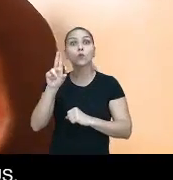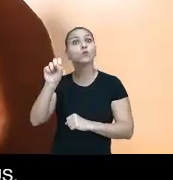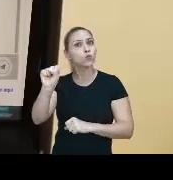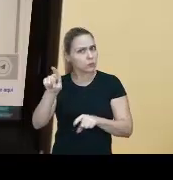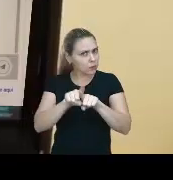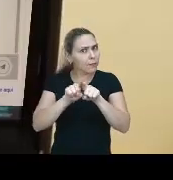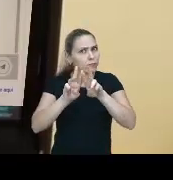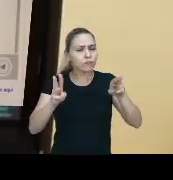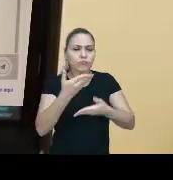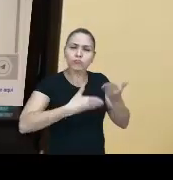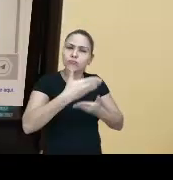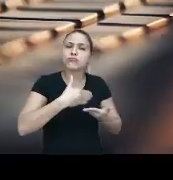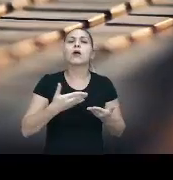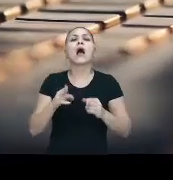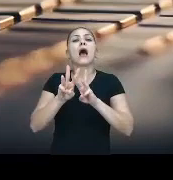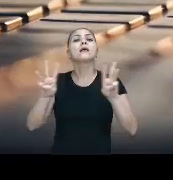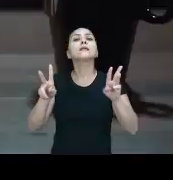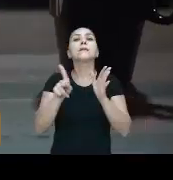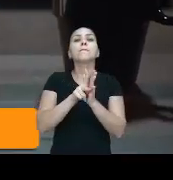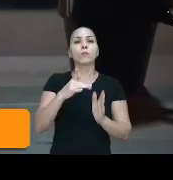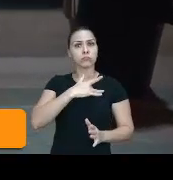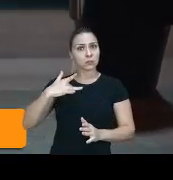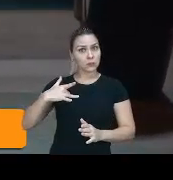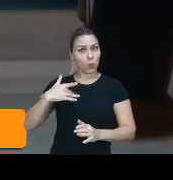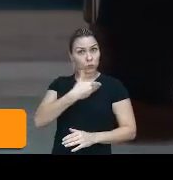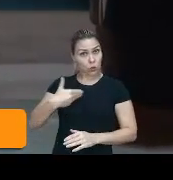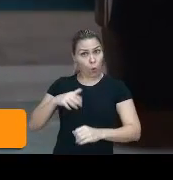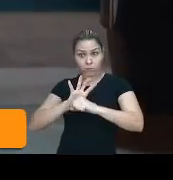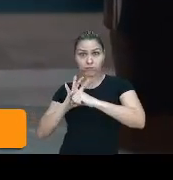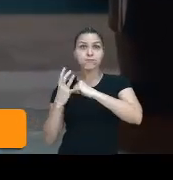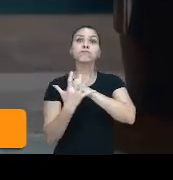Coronavírus SUS. Tem também o chat online, que você acessa aqui,